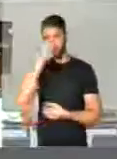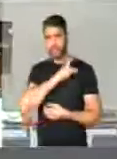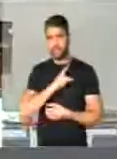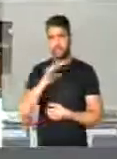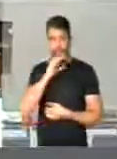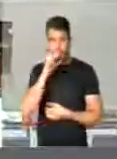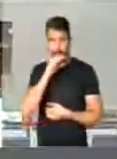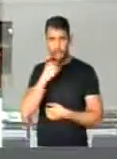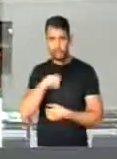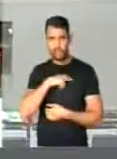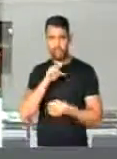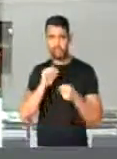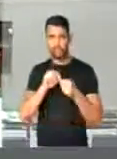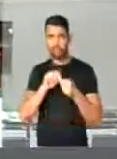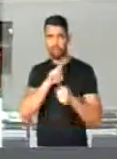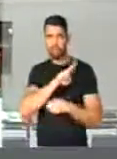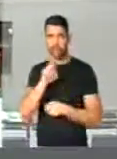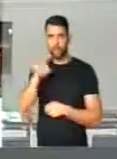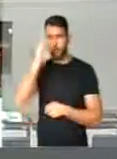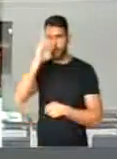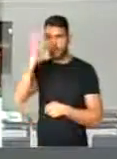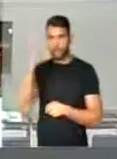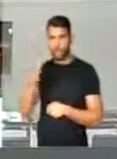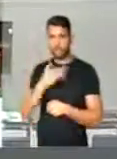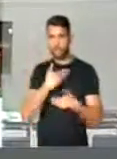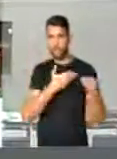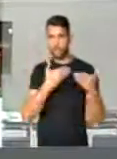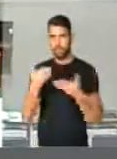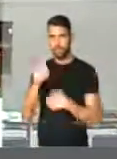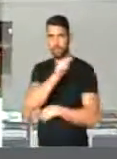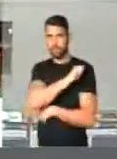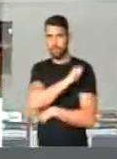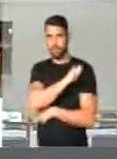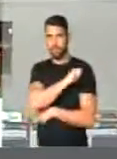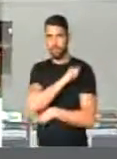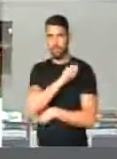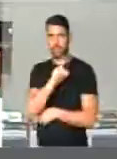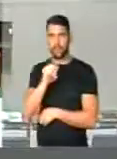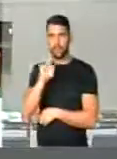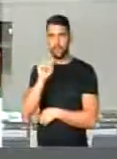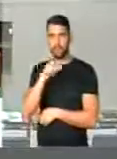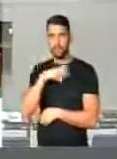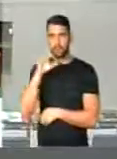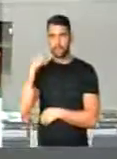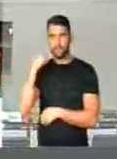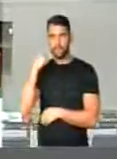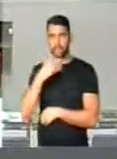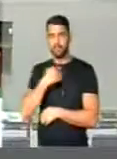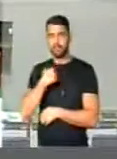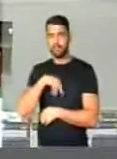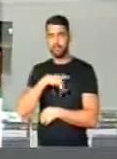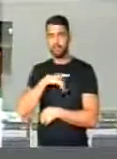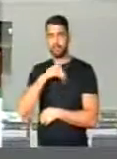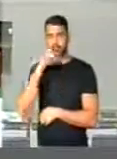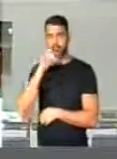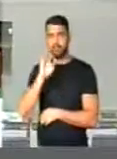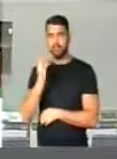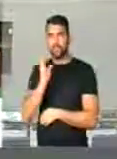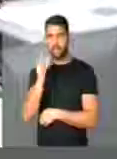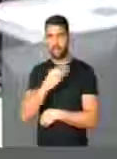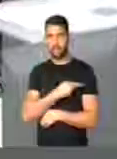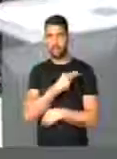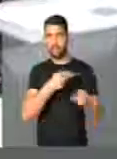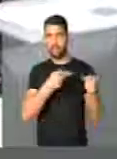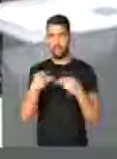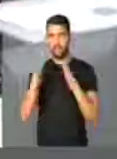Presidente, rapidamente, só em nome de Vossa Excelência, receber os alunos da PUC de Direito do Coração Eucarístico de Belo Horizonte, estão visitando a